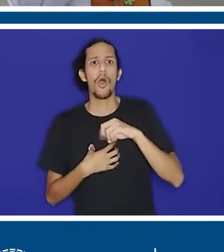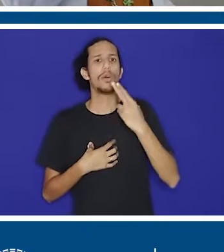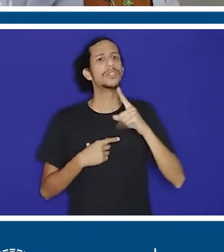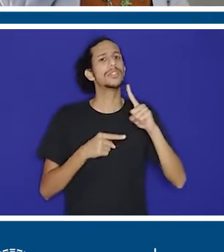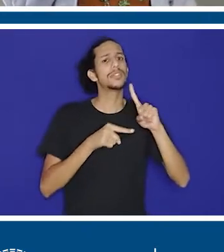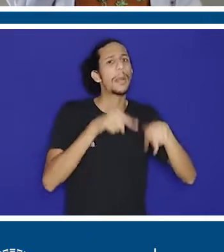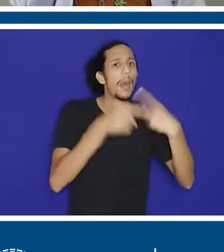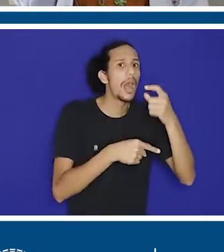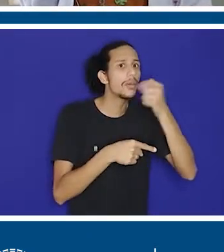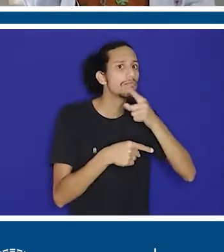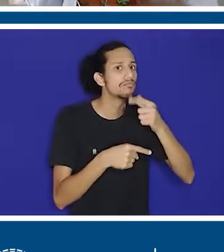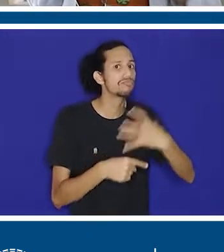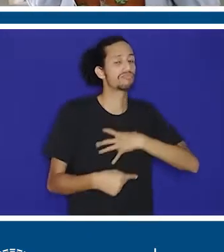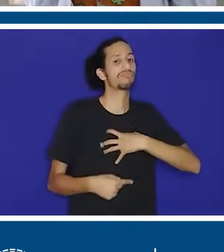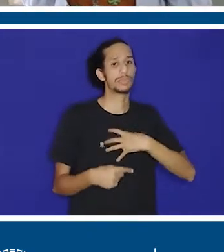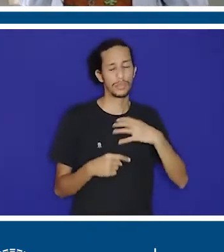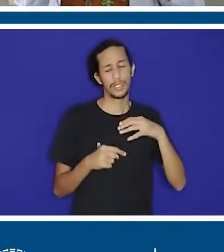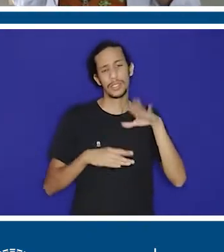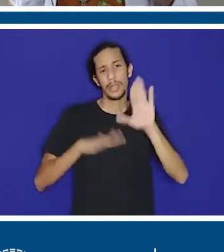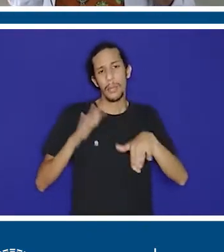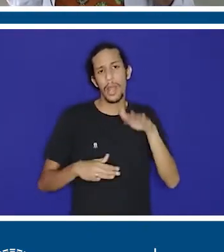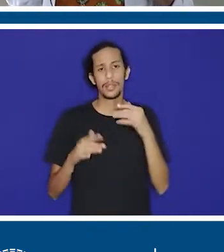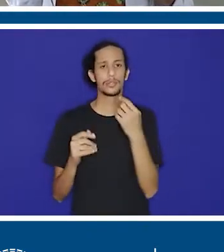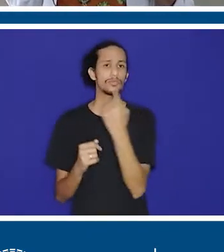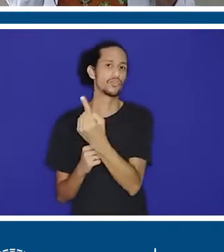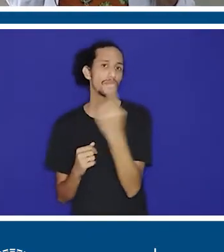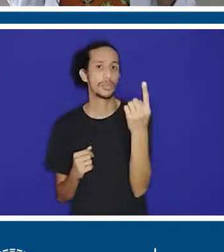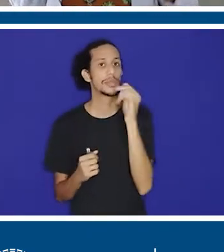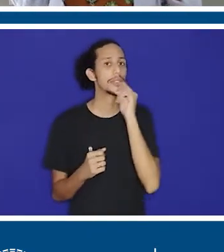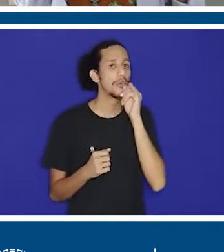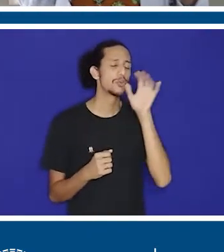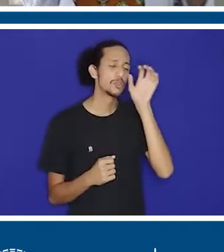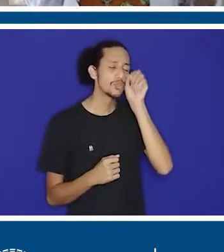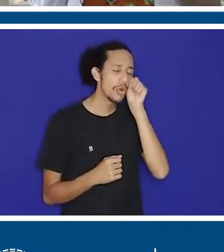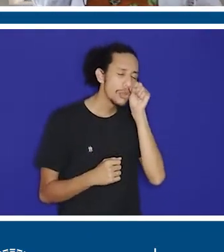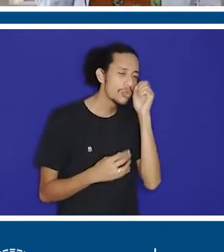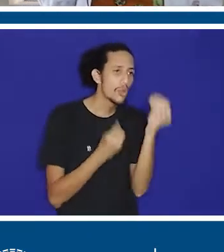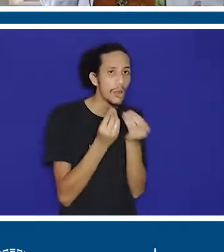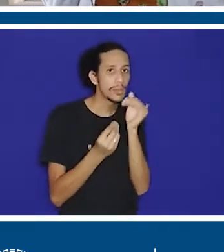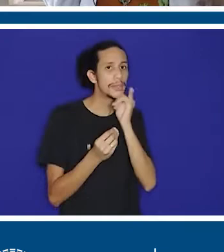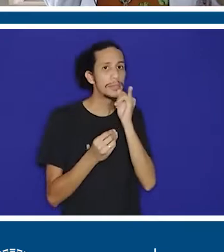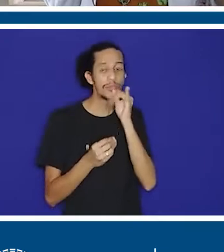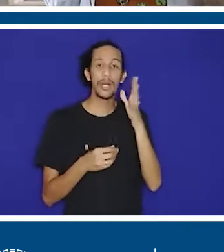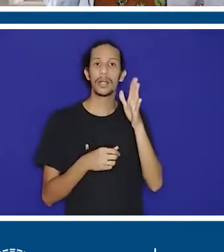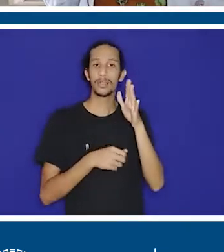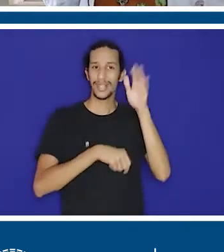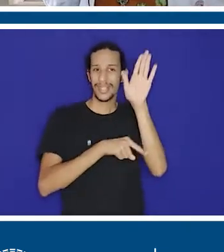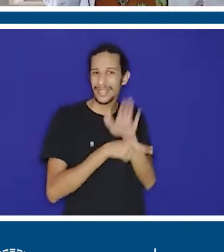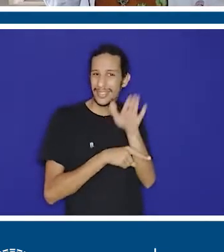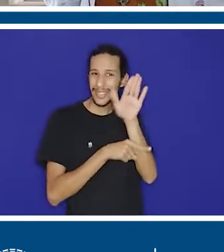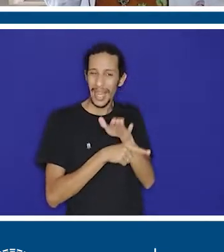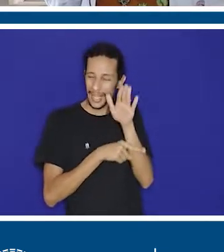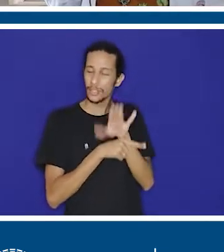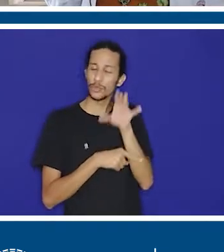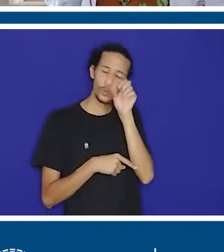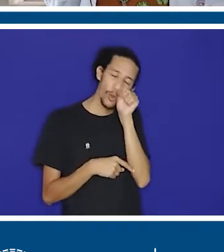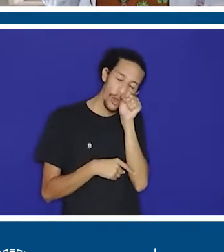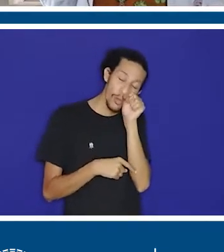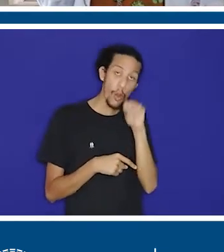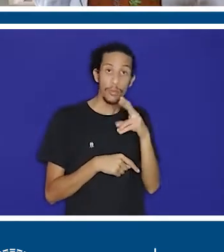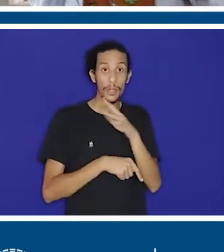que analisar em relação àquele sono. Está dormindo durante o dia? Dorme muito durante o